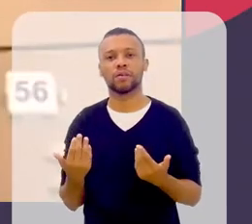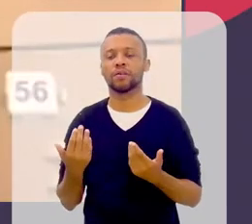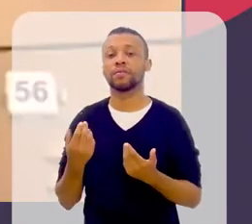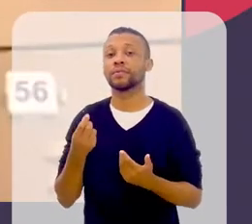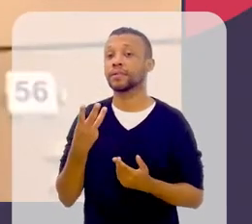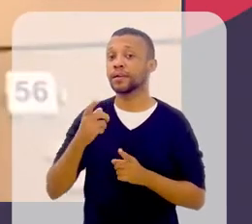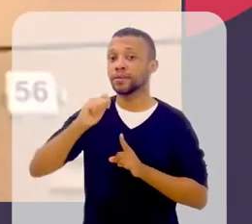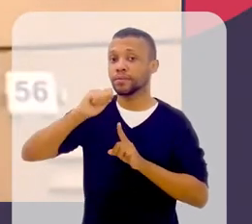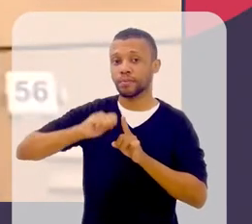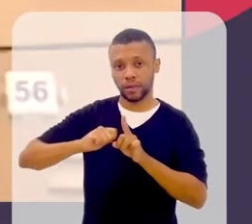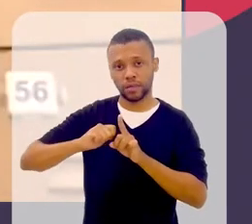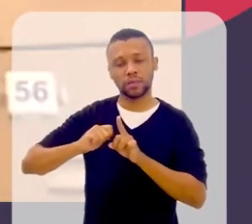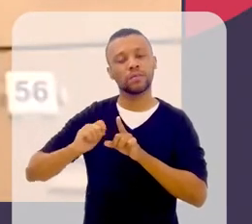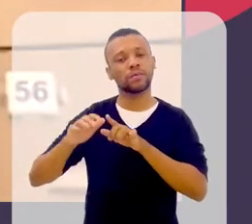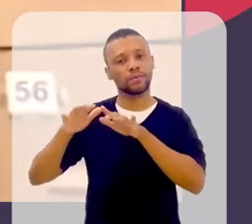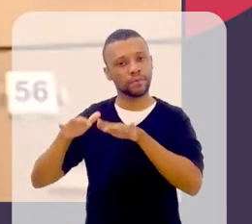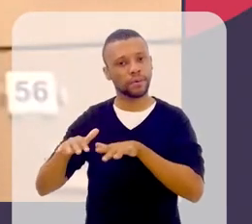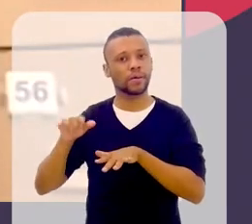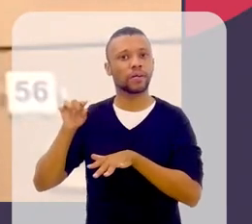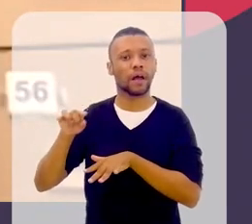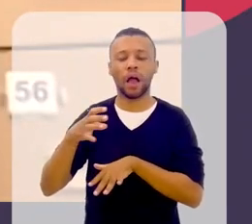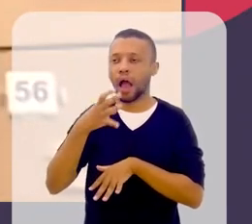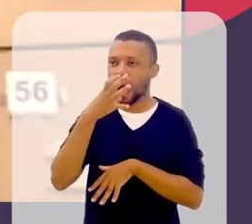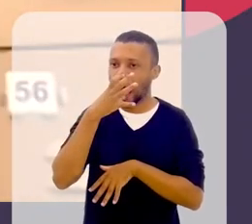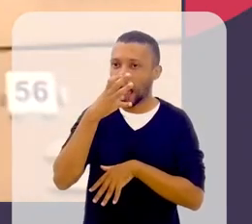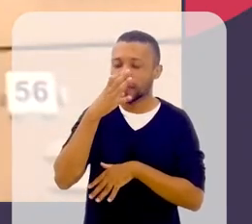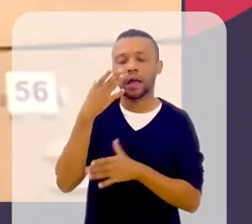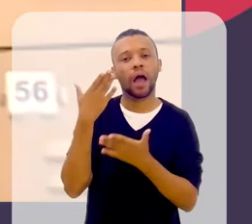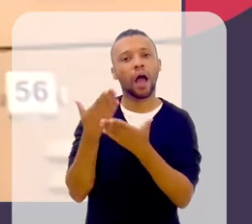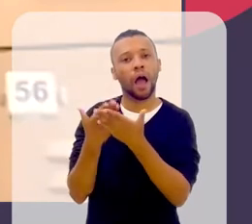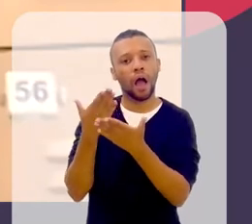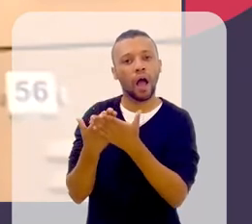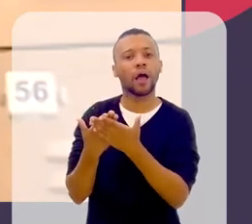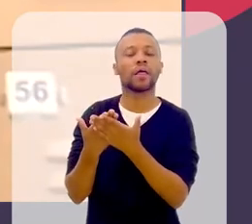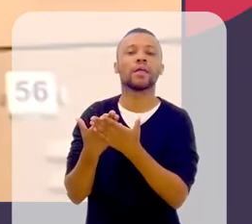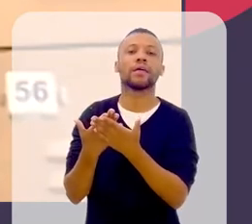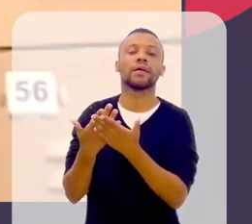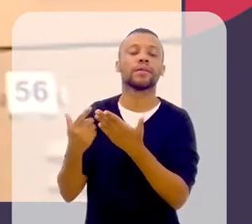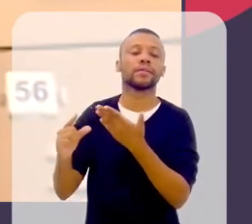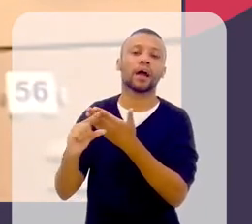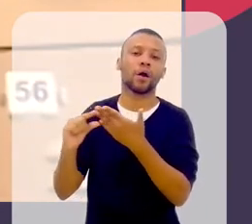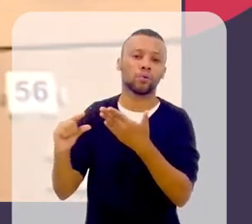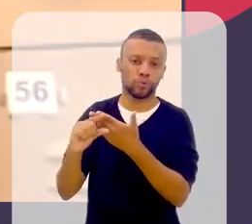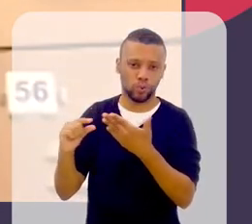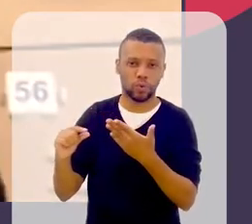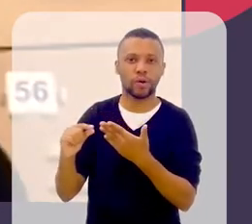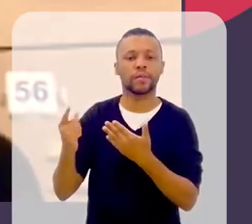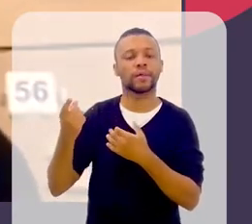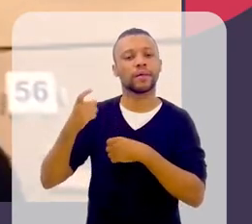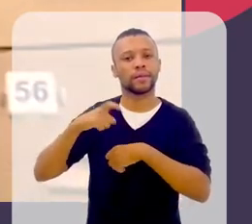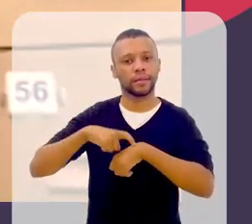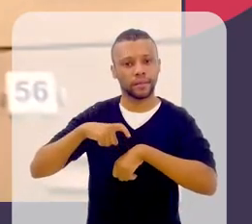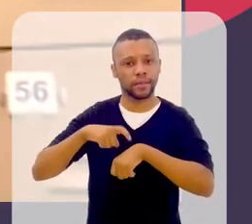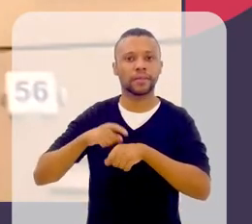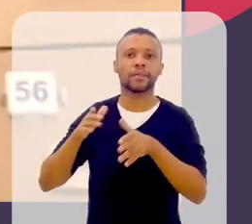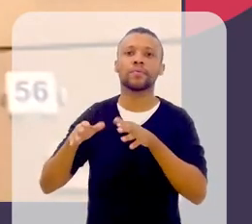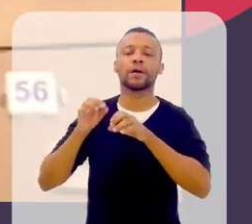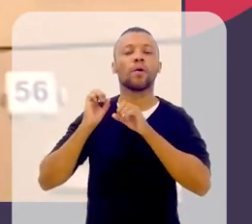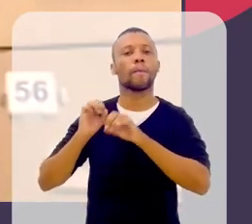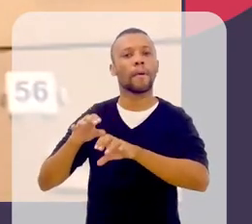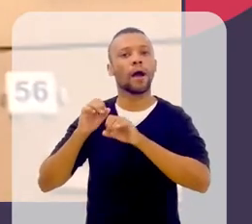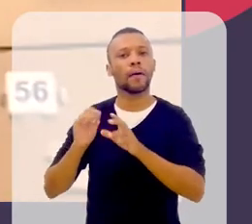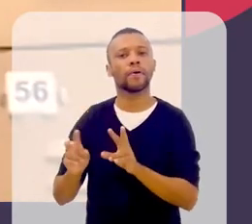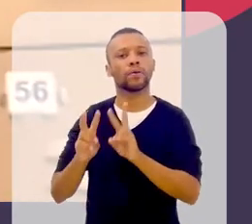Então, fiquei lá 3 meses e eu assisti a aula da Lisa Shapiro durante esse tempo, que era uma